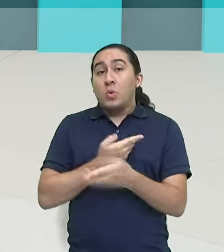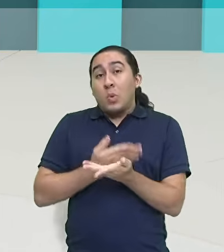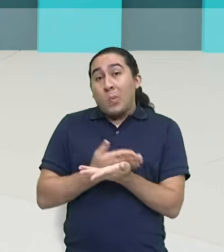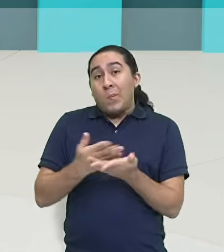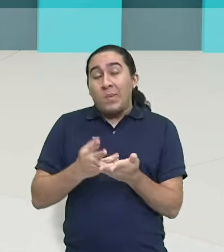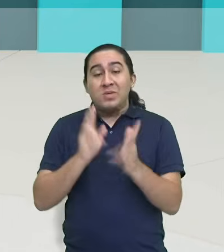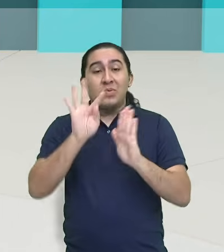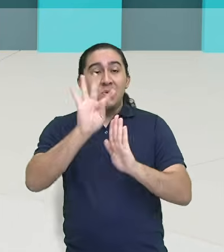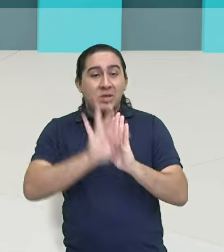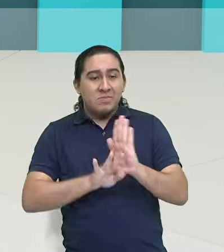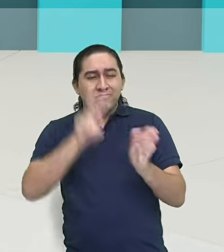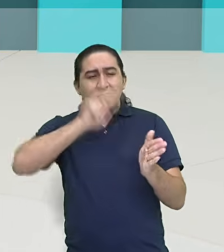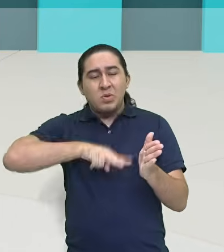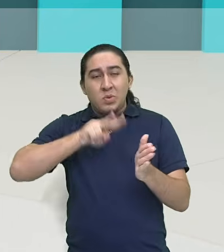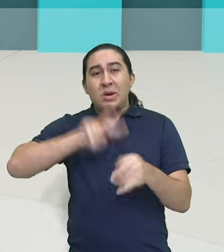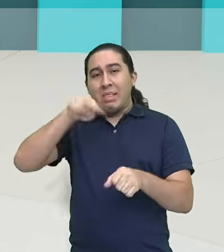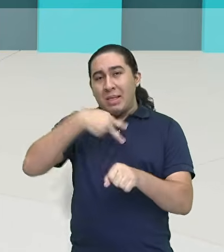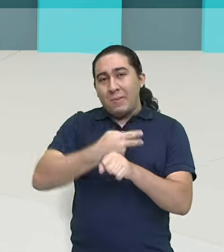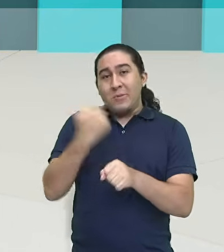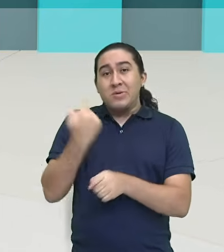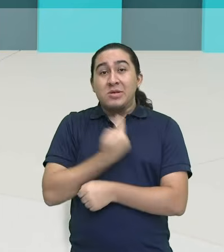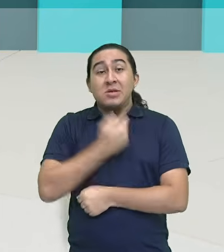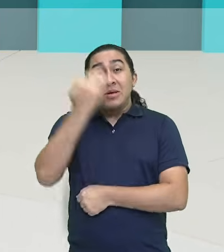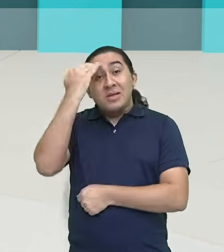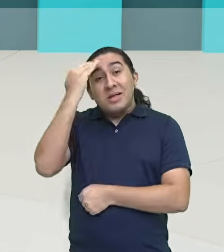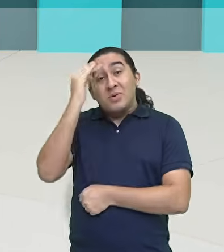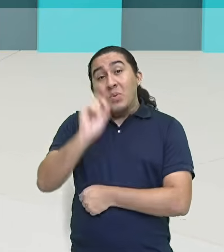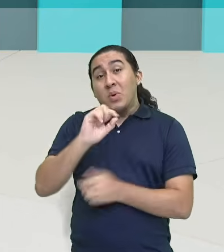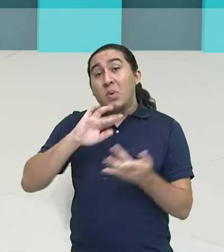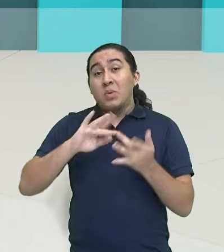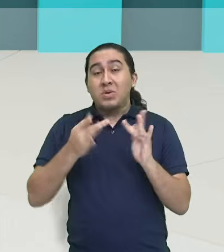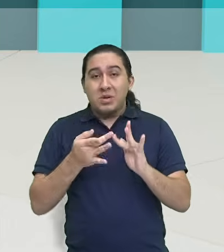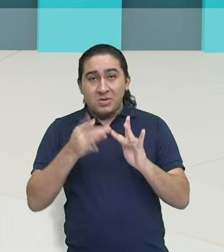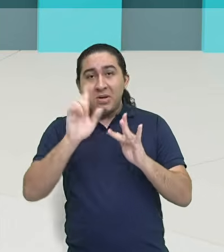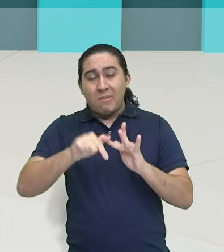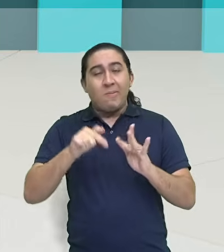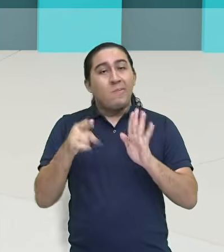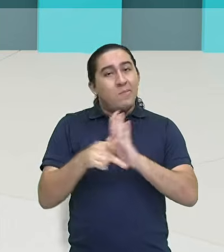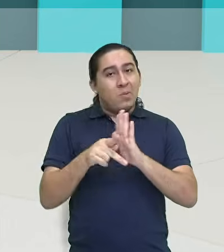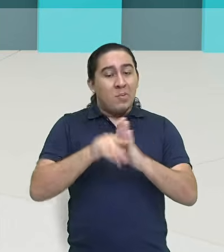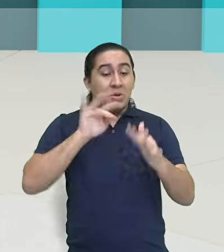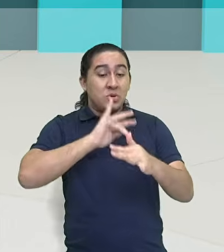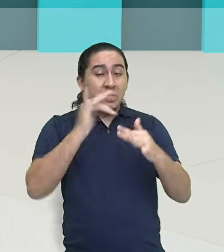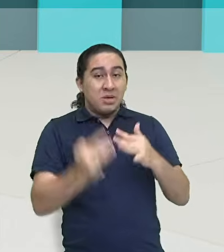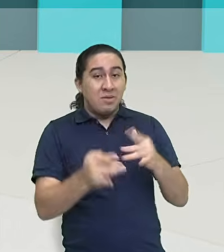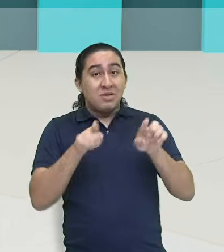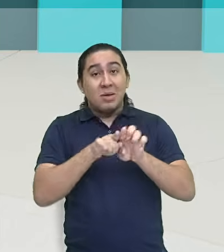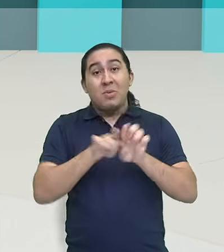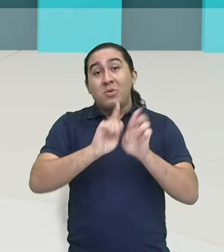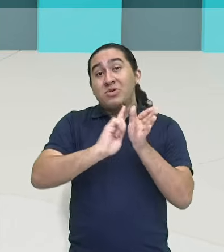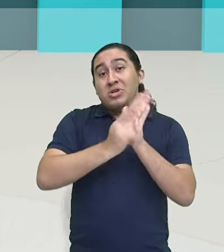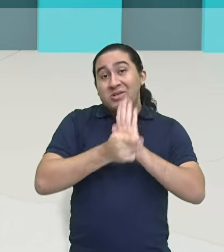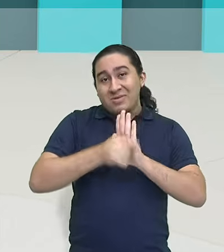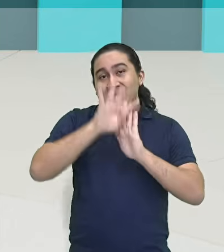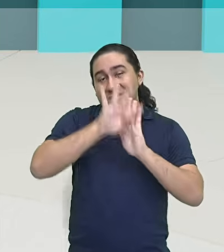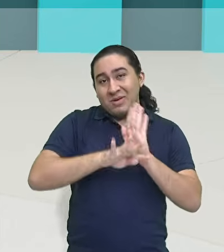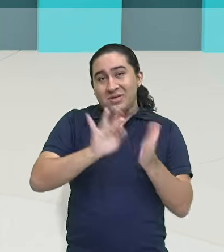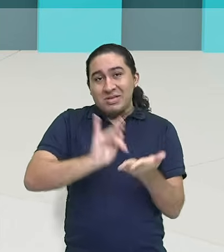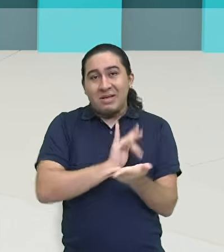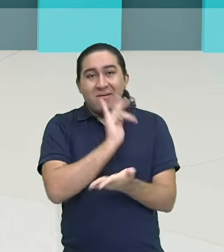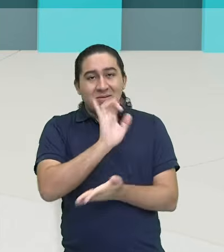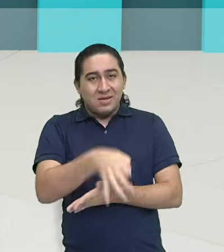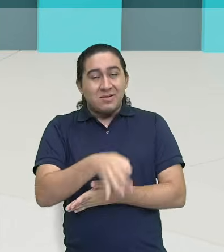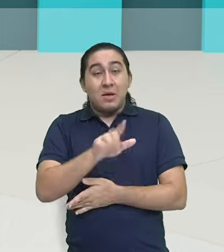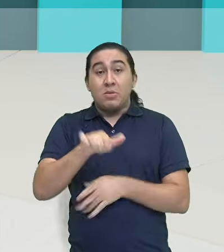com um texto aqui para depois entendermos o que tem a ver com as redes sociais e com os gêneros digitais, que